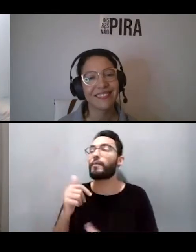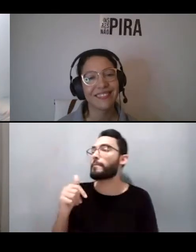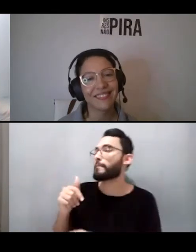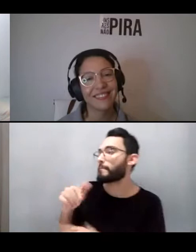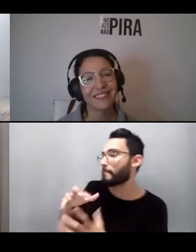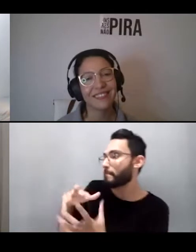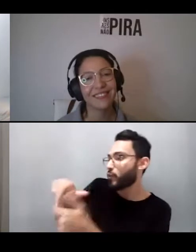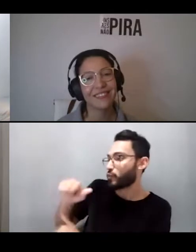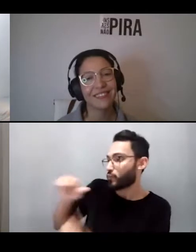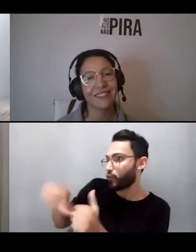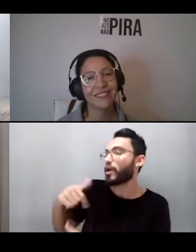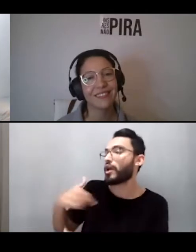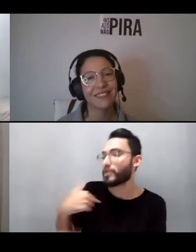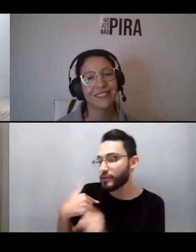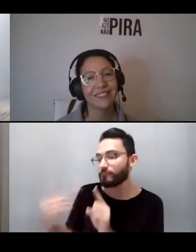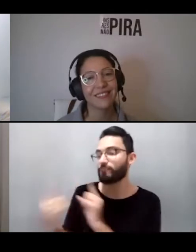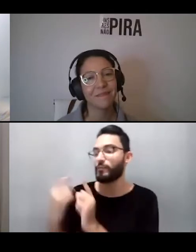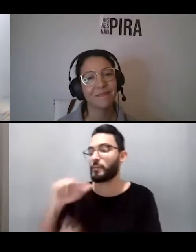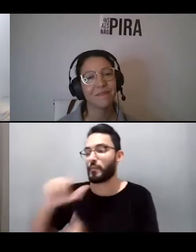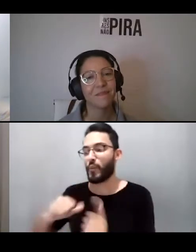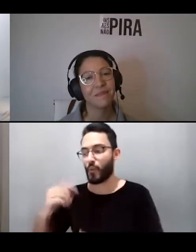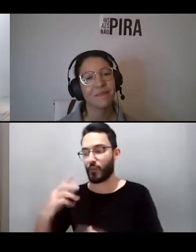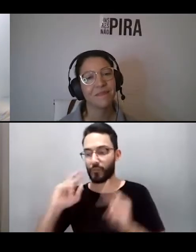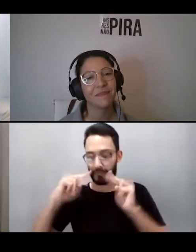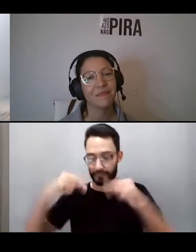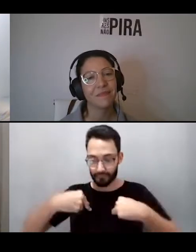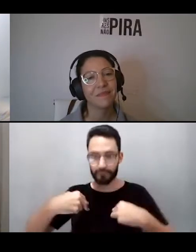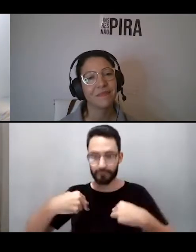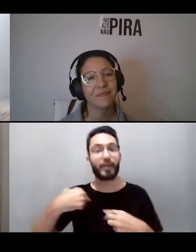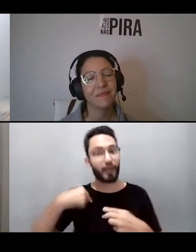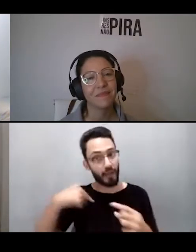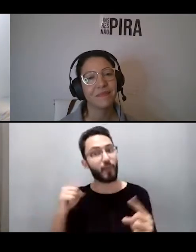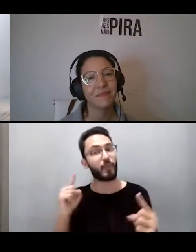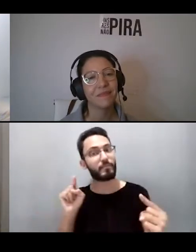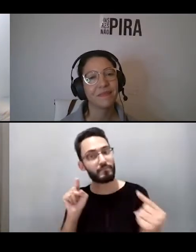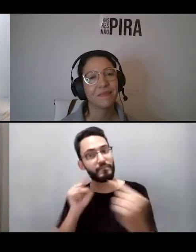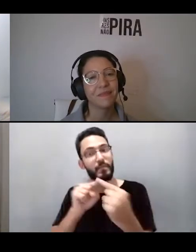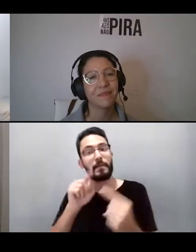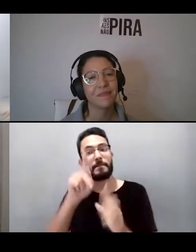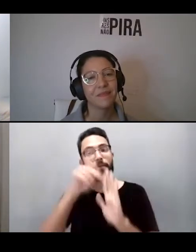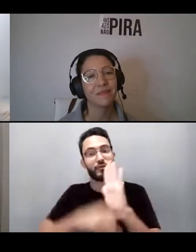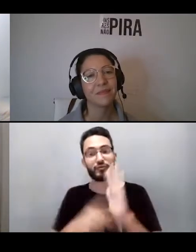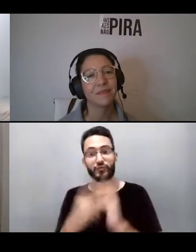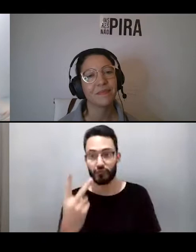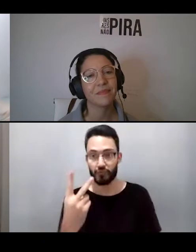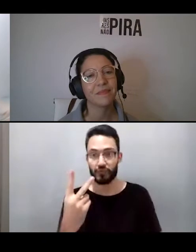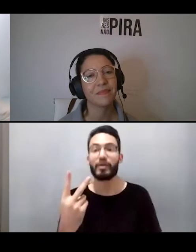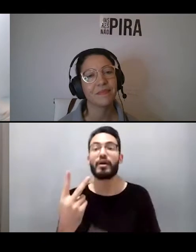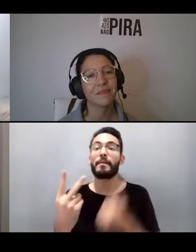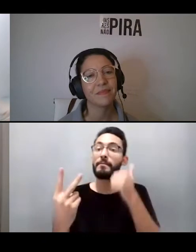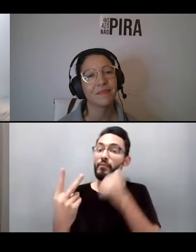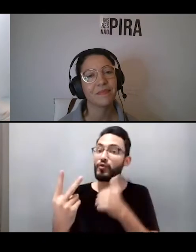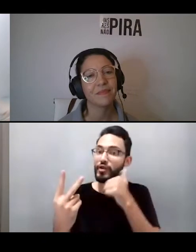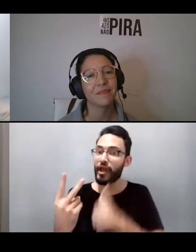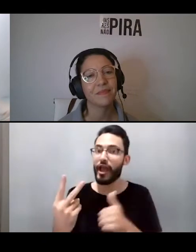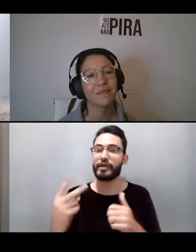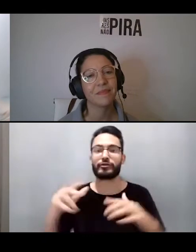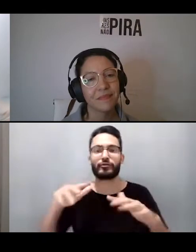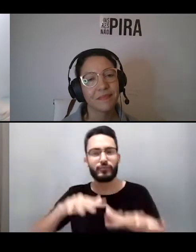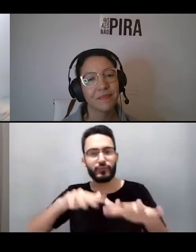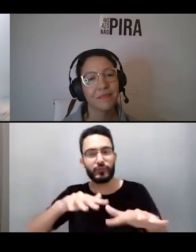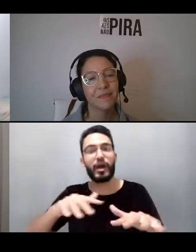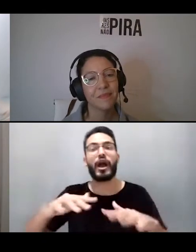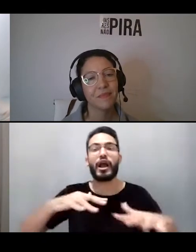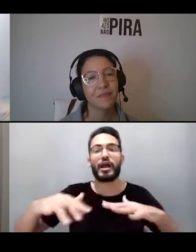por conta disso, eu me conectei aí em outros dois projetos, né? Então, eu faço parte da comunidade Mulheres Agilistas e também faço parte aí do